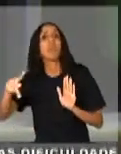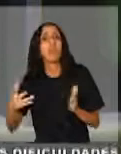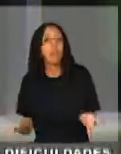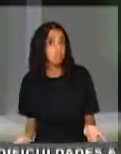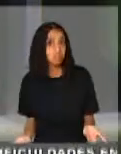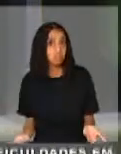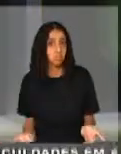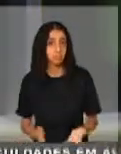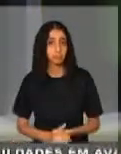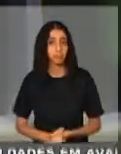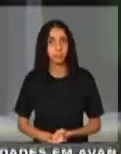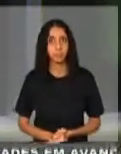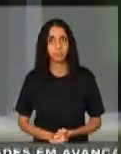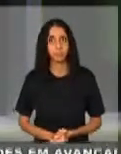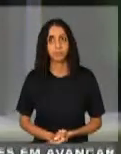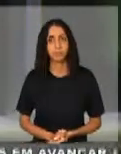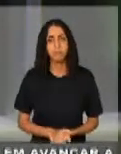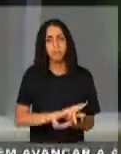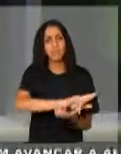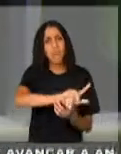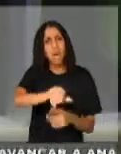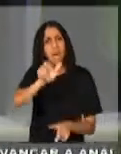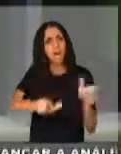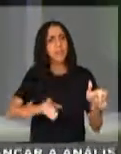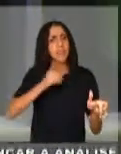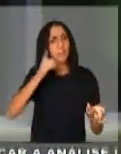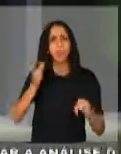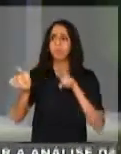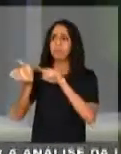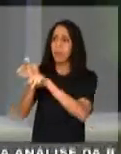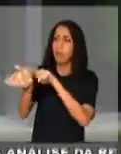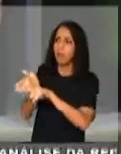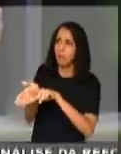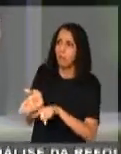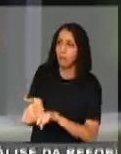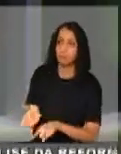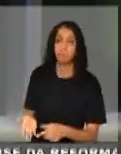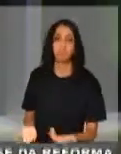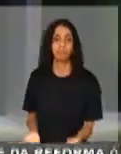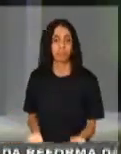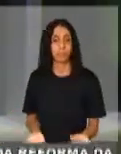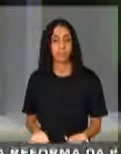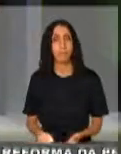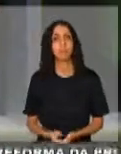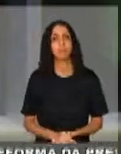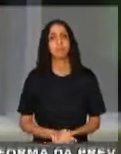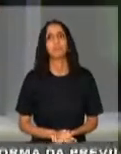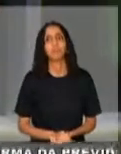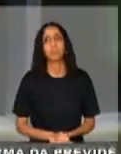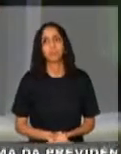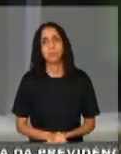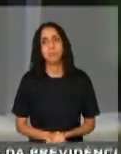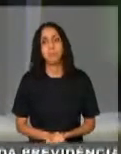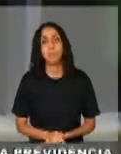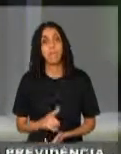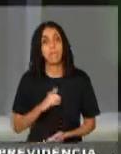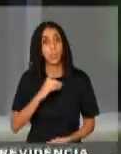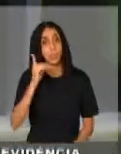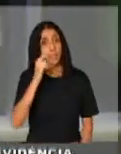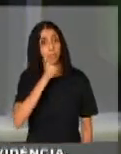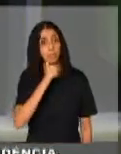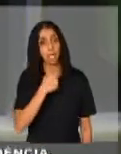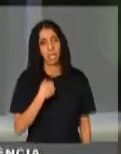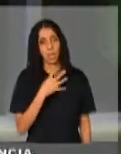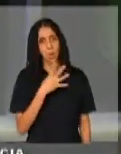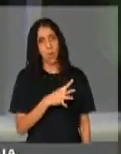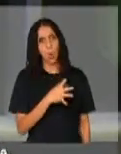Ministério da Educação. Foi questionado por diversos parlamentares. Eu quero aqui cumprimentar a manifestação de uma deputada que eu não